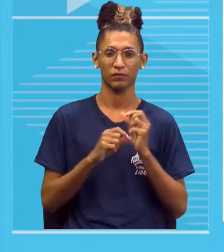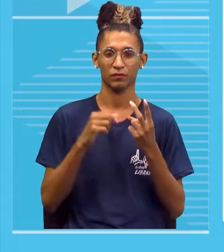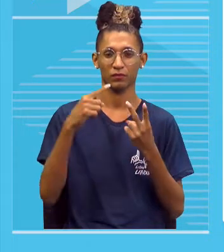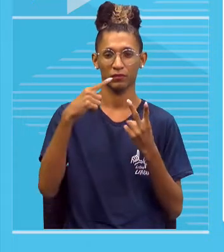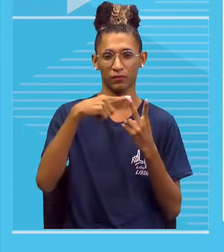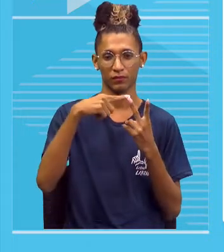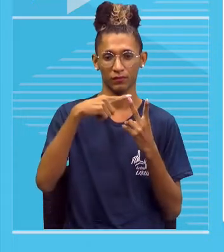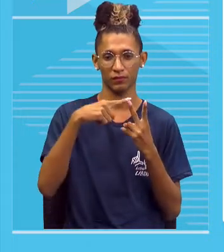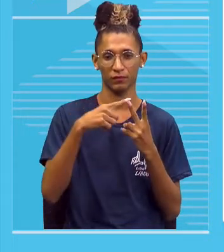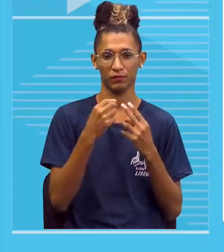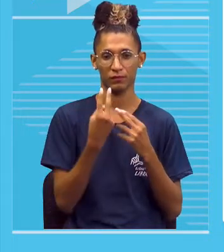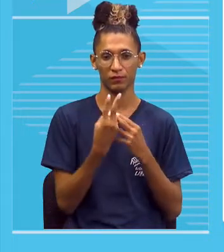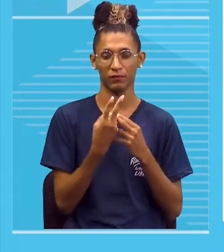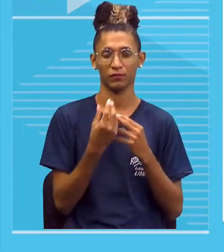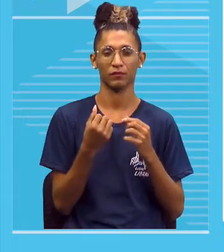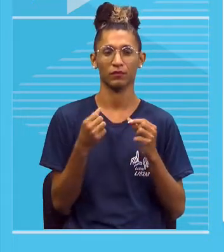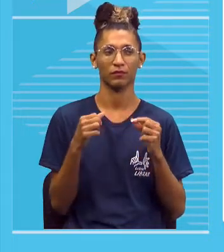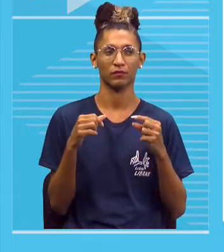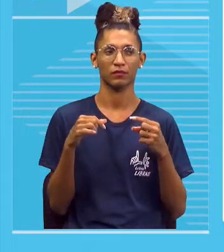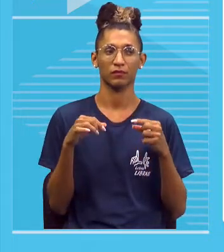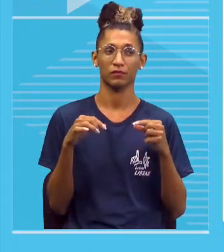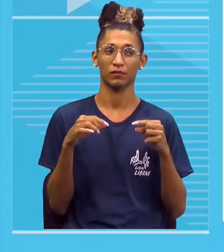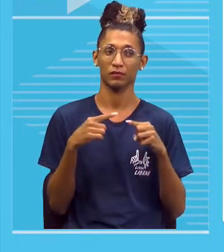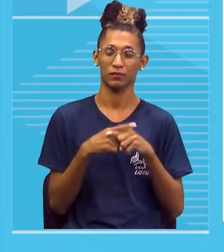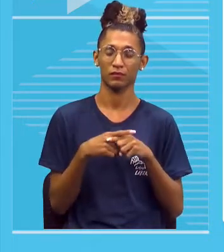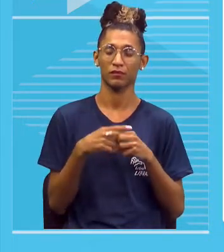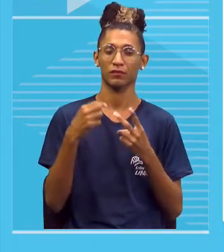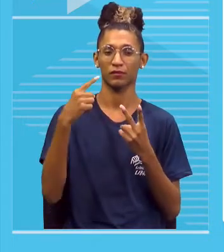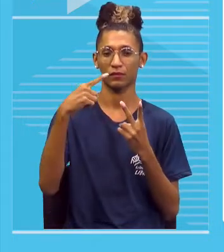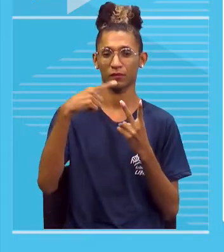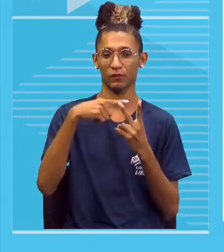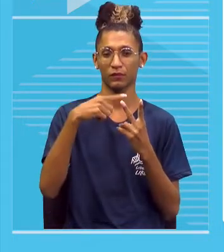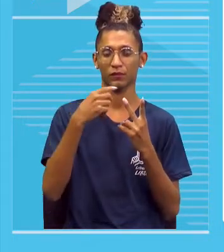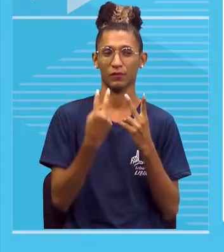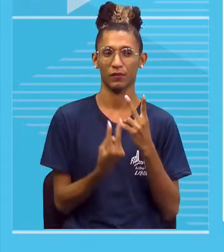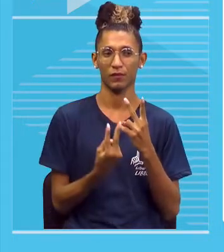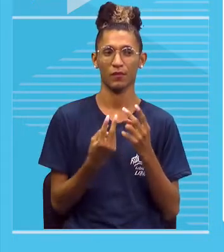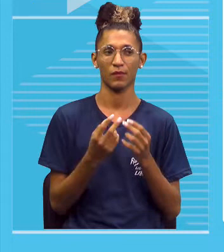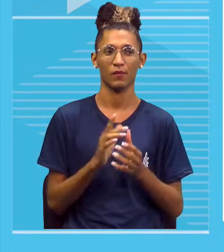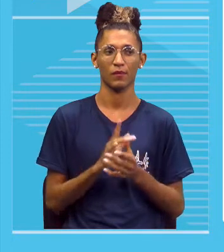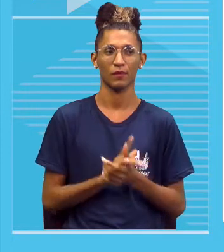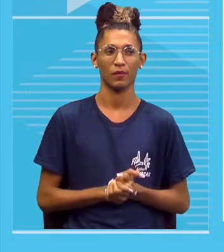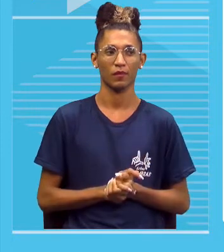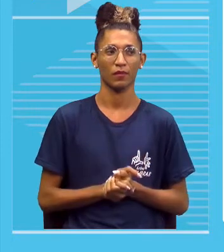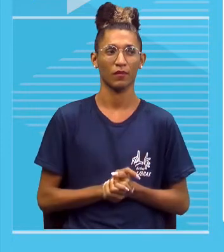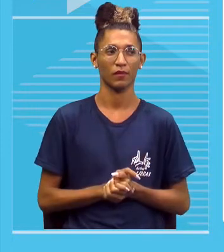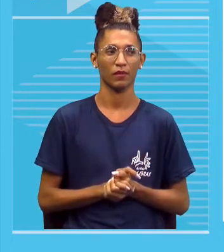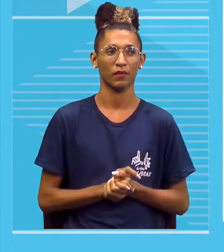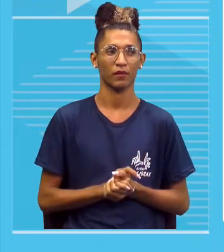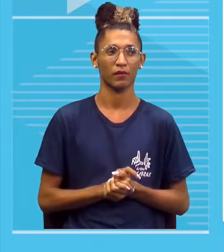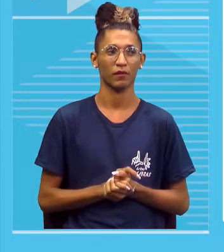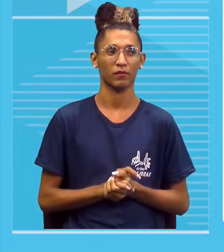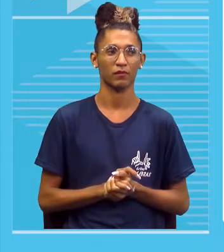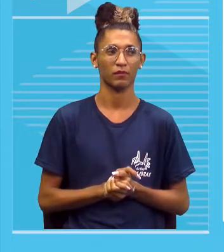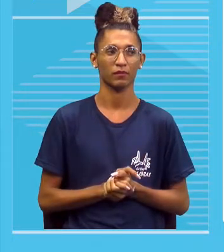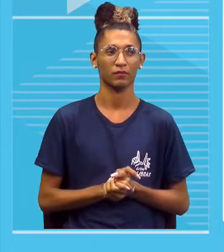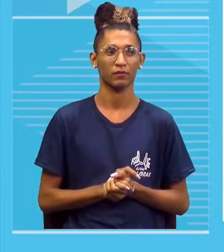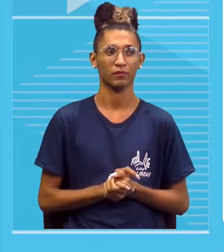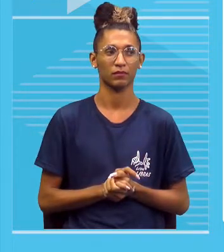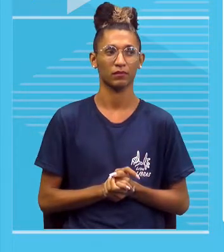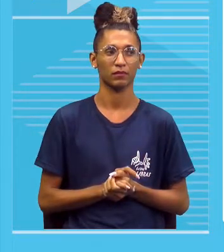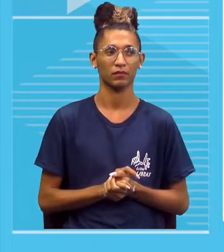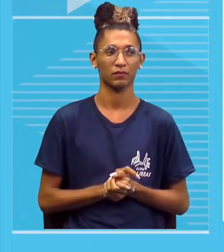2 vezes menos raiz de 2 sobre 2 ó E aí a